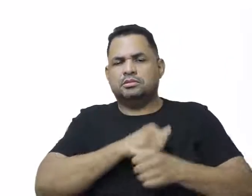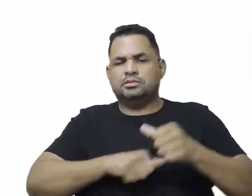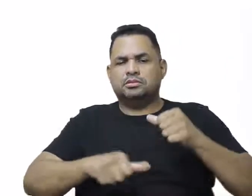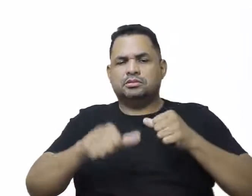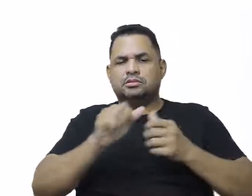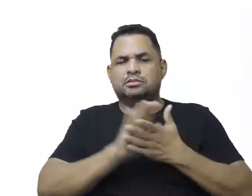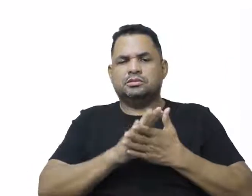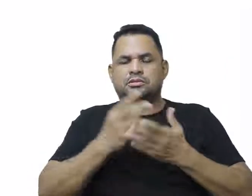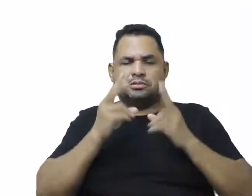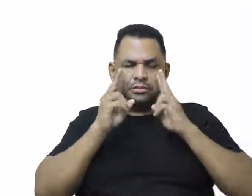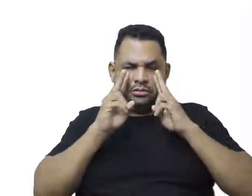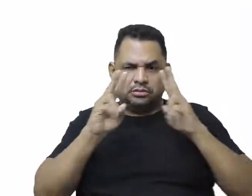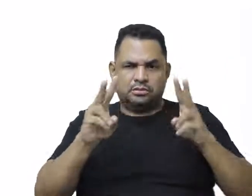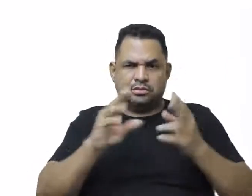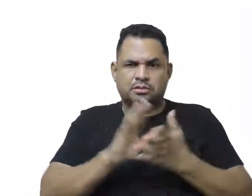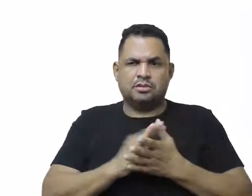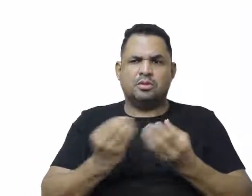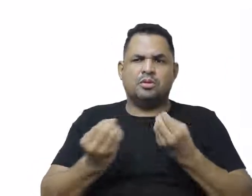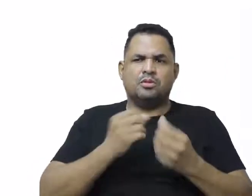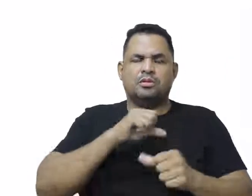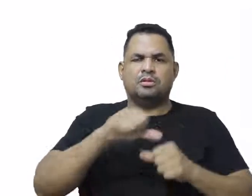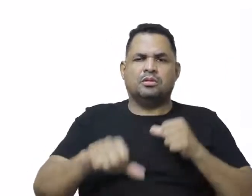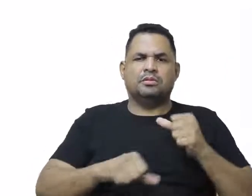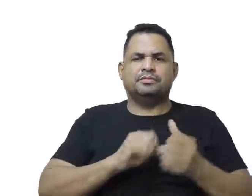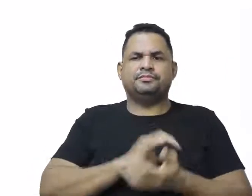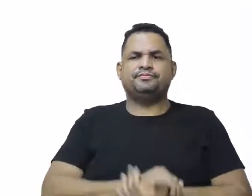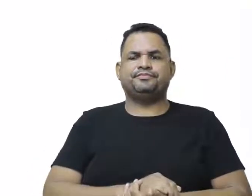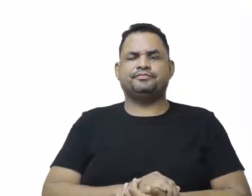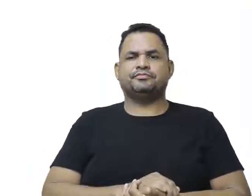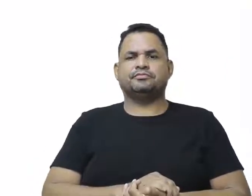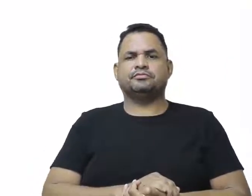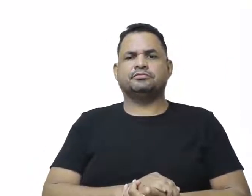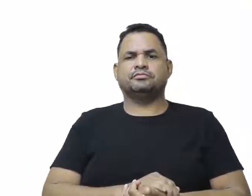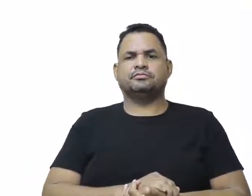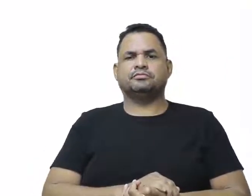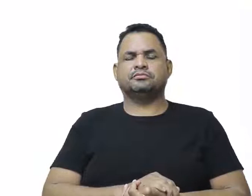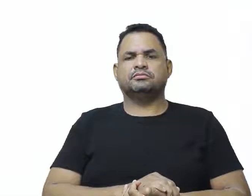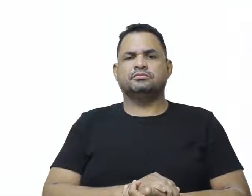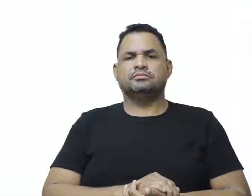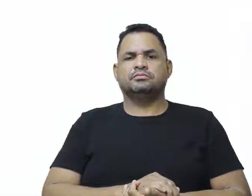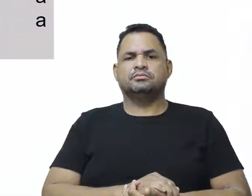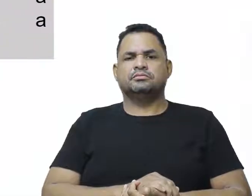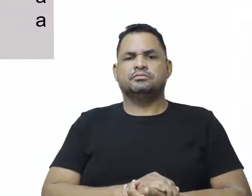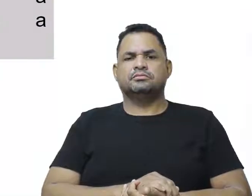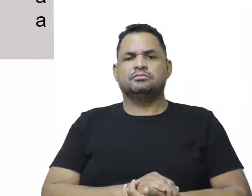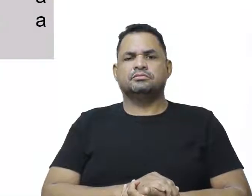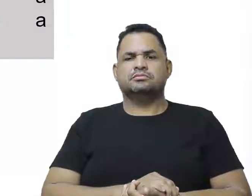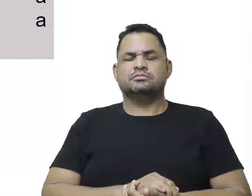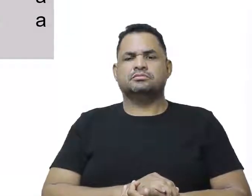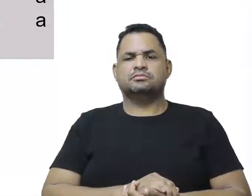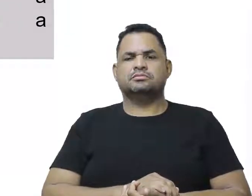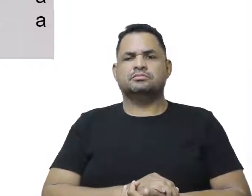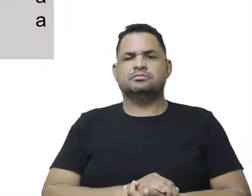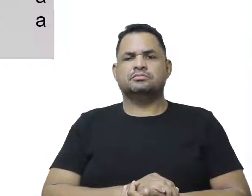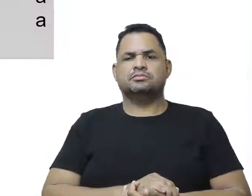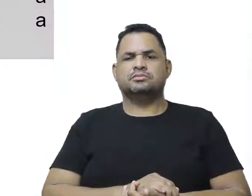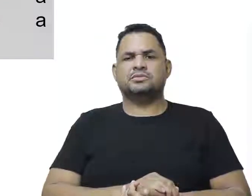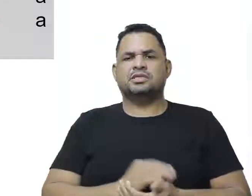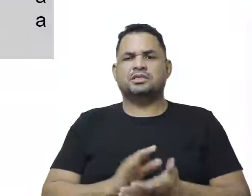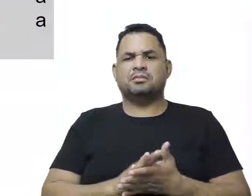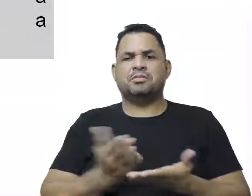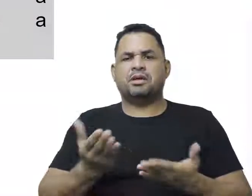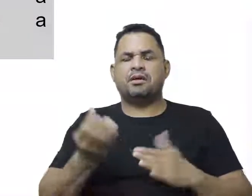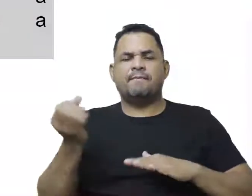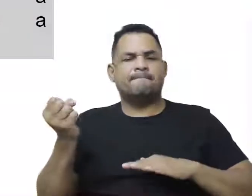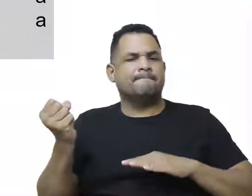desse capital né como que mudou então outro tópico que a gente trabalhou na aula também foi sobre a